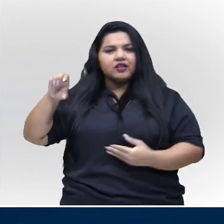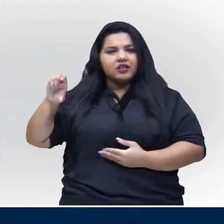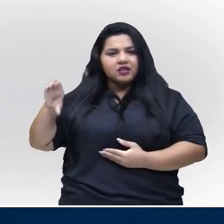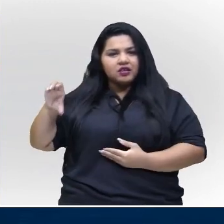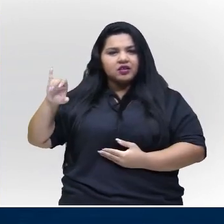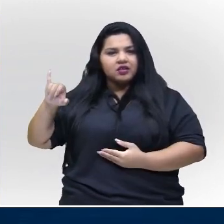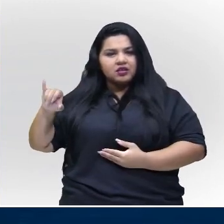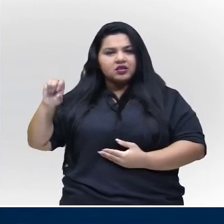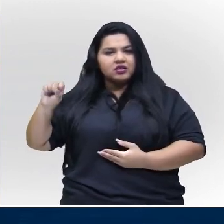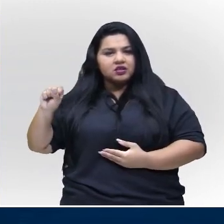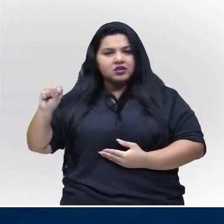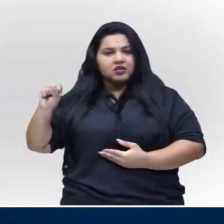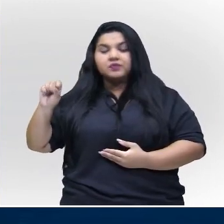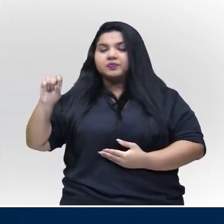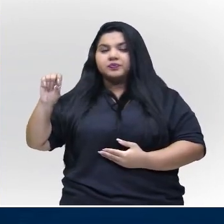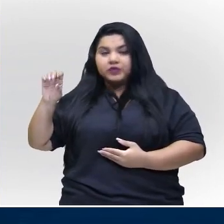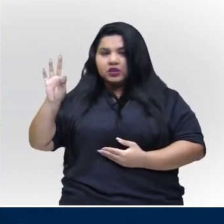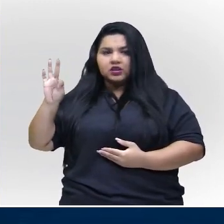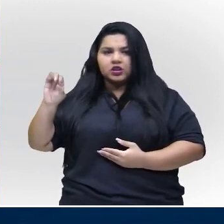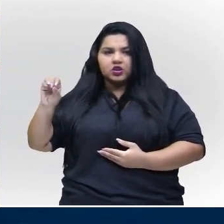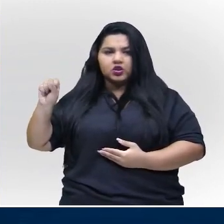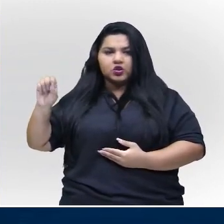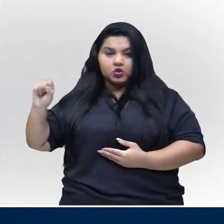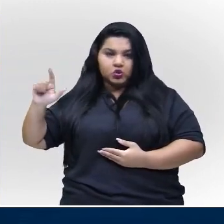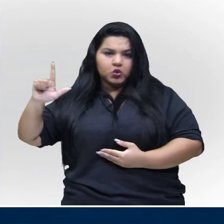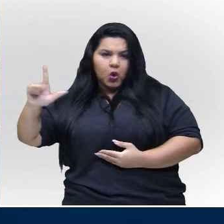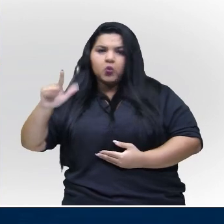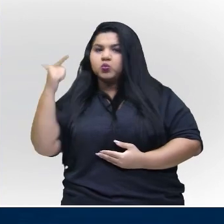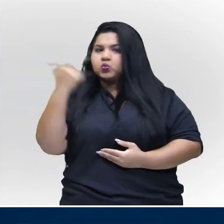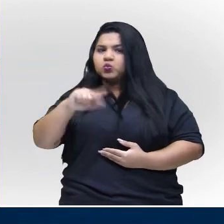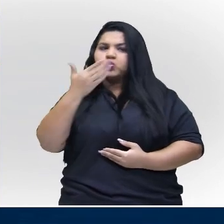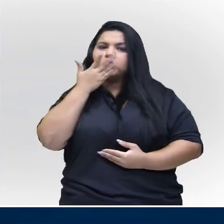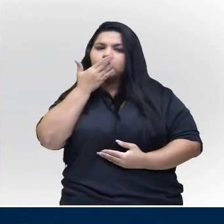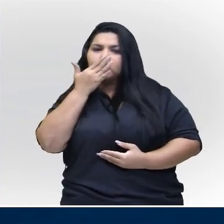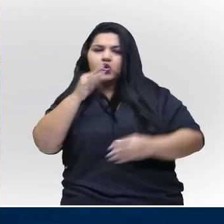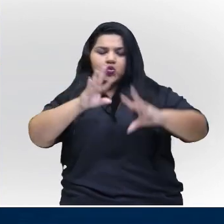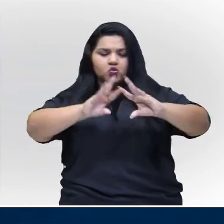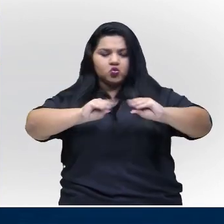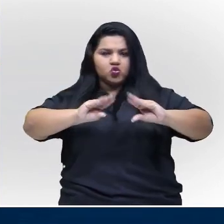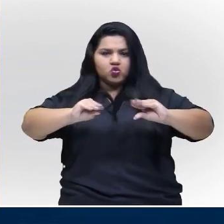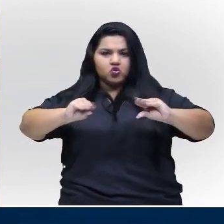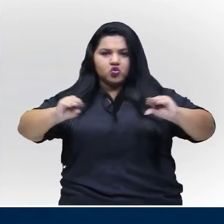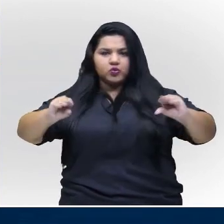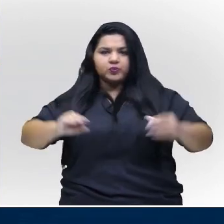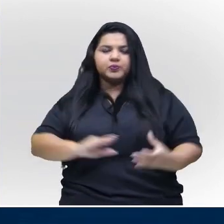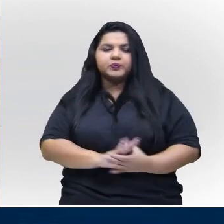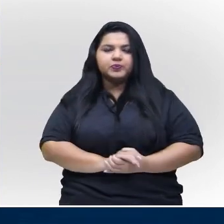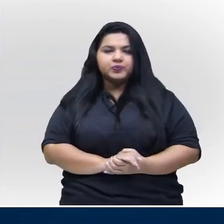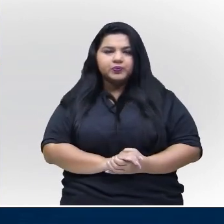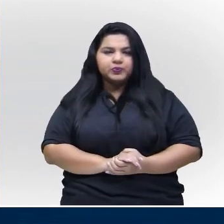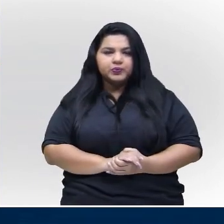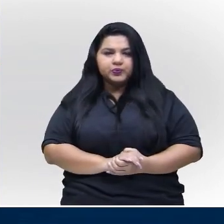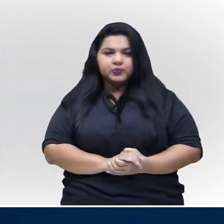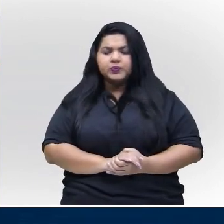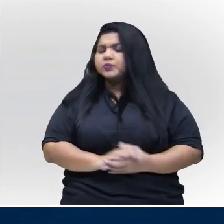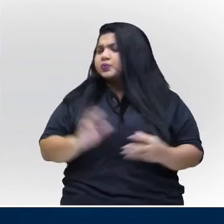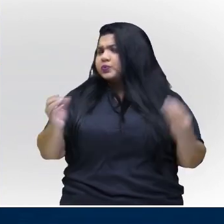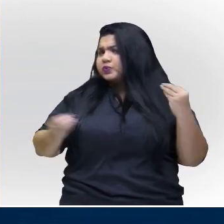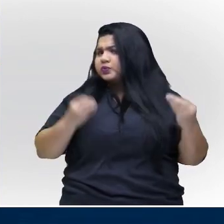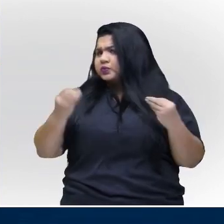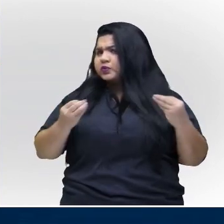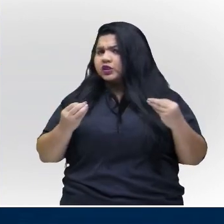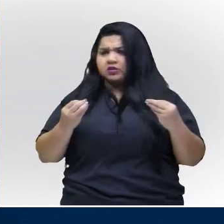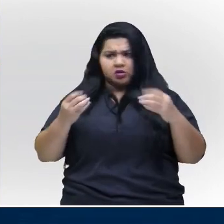esse líquido viscoso e semi-transparente que nós observamos aqui. Tá? Aí, como ele nunca vai